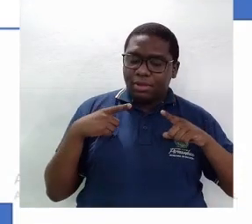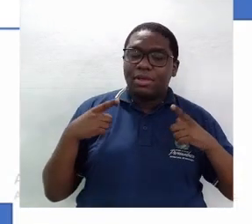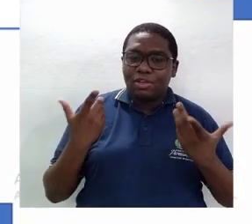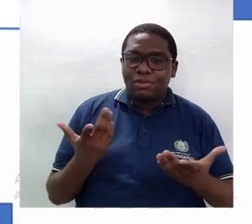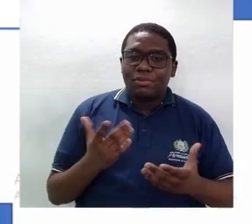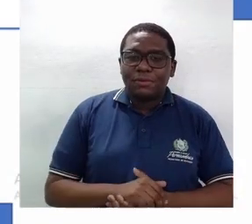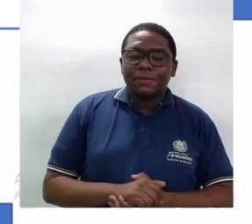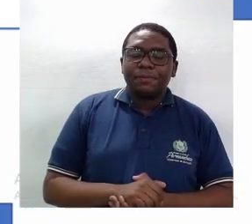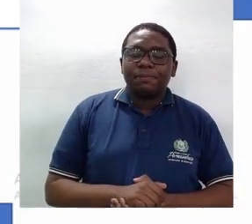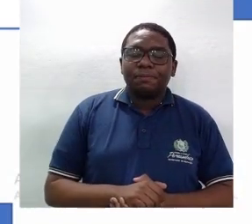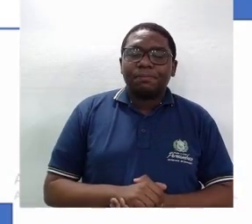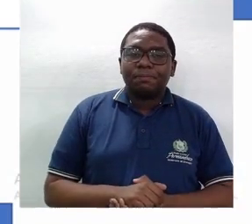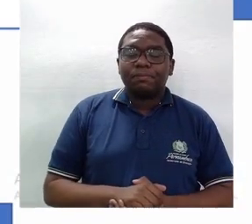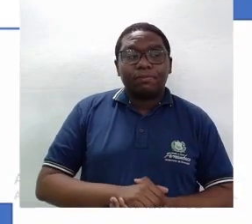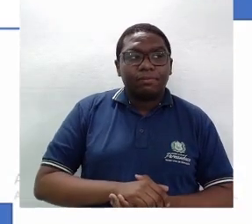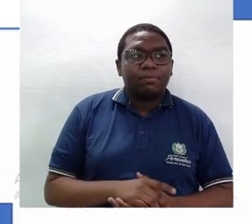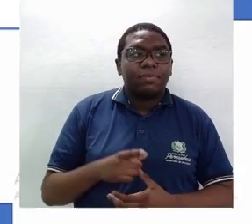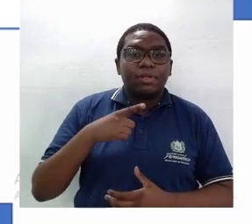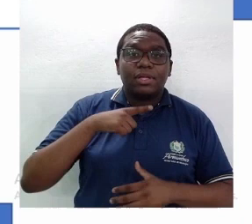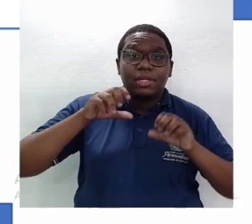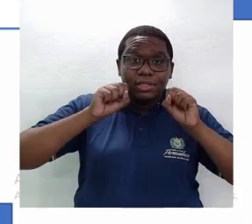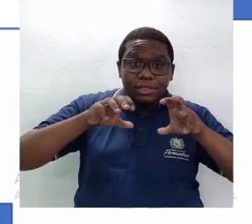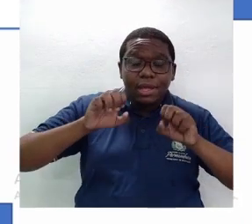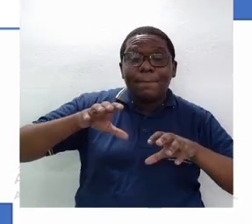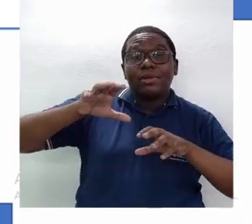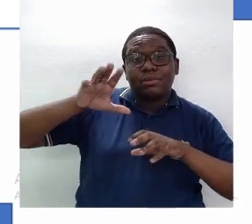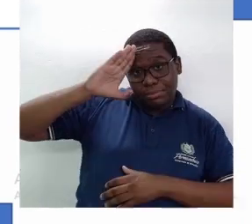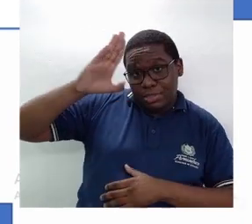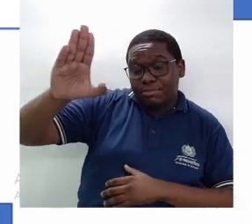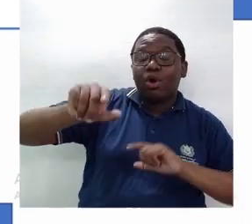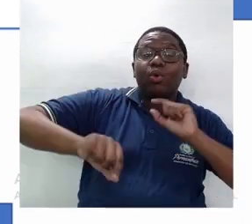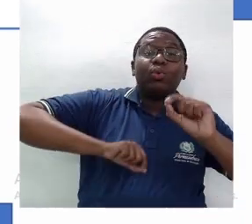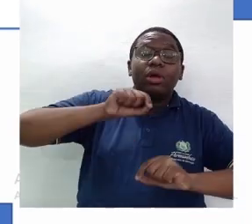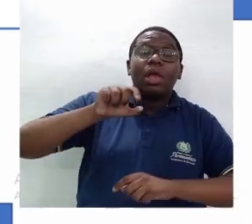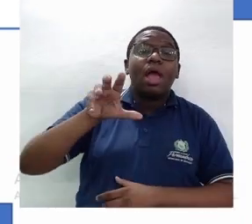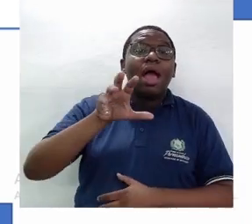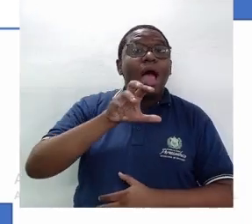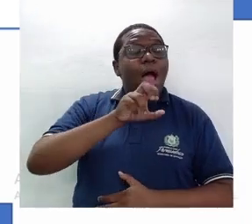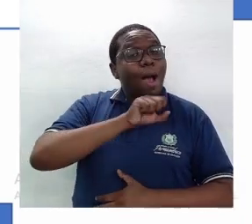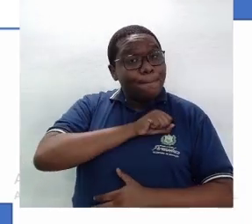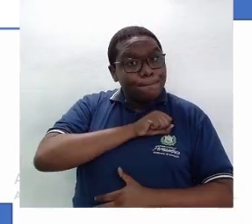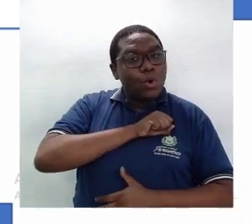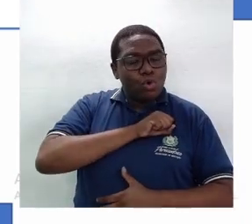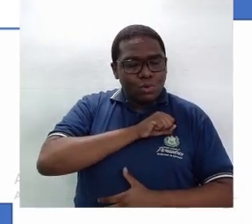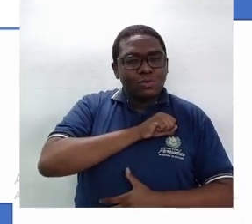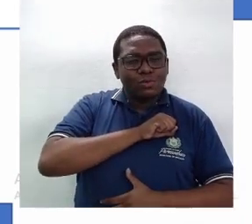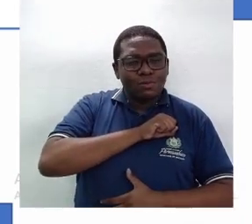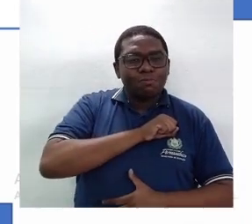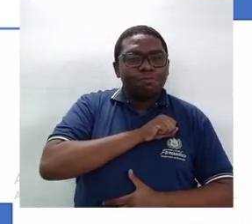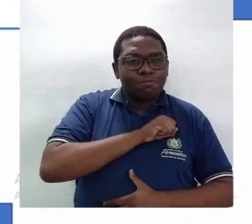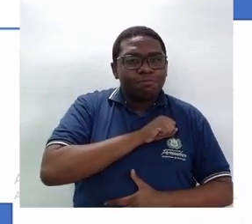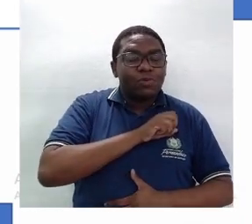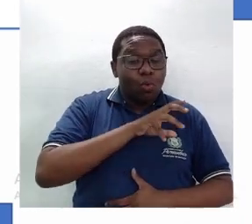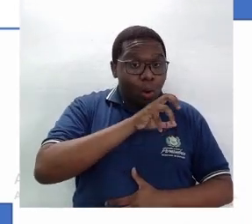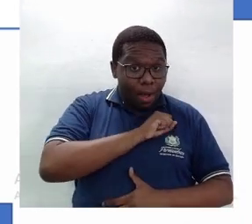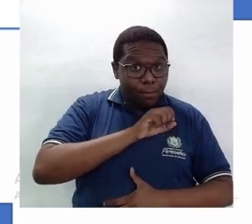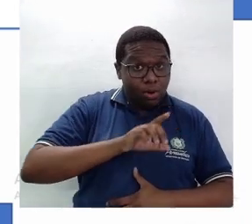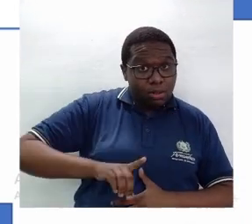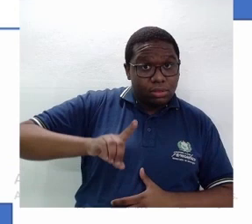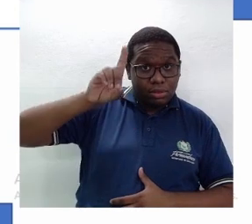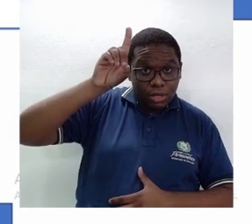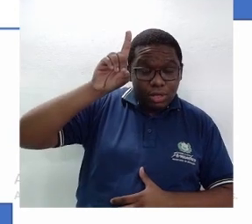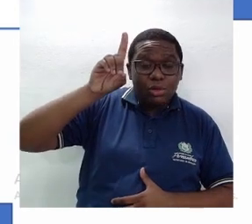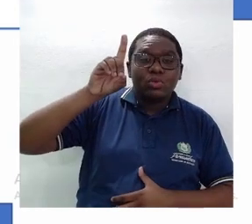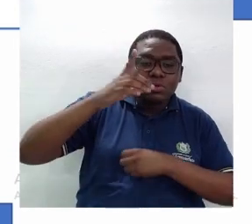questão. Seus ensinamentos principais são o amor ao próximo, o amor a Deus,